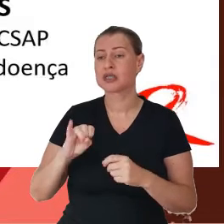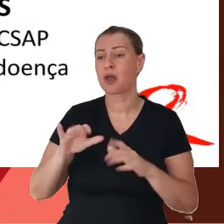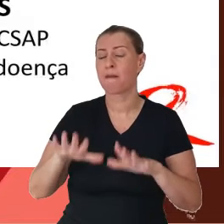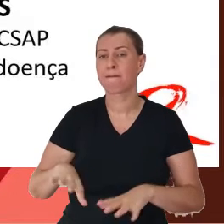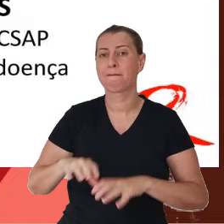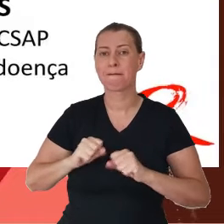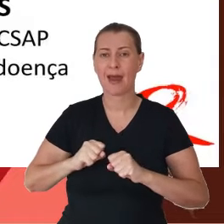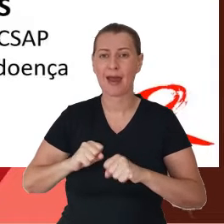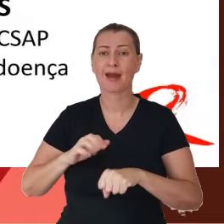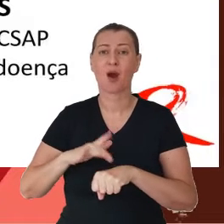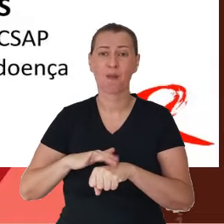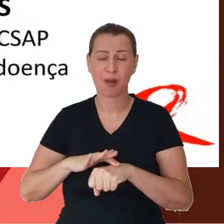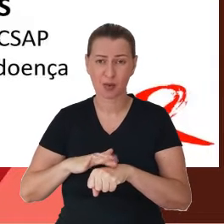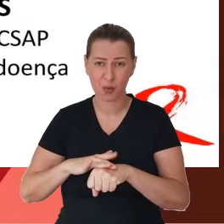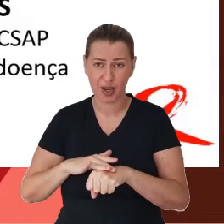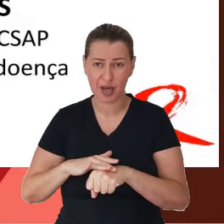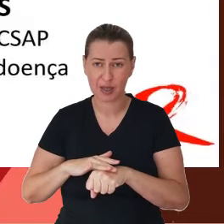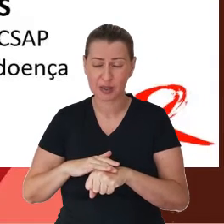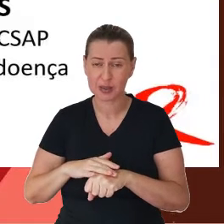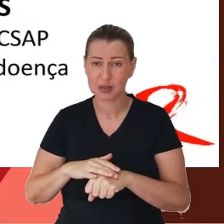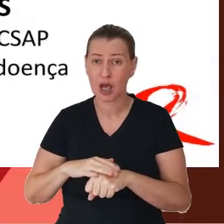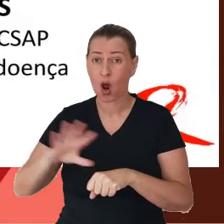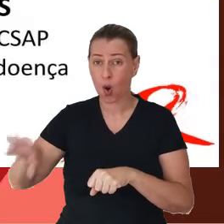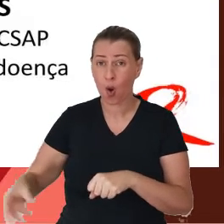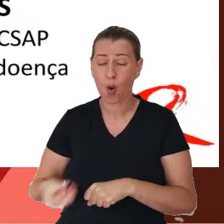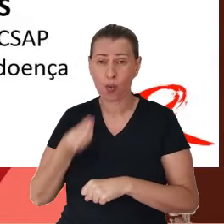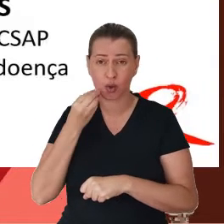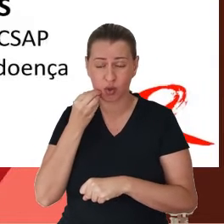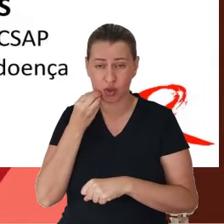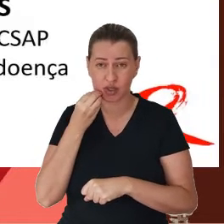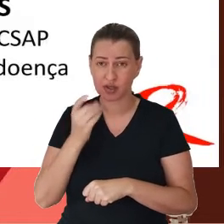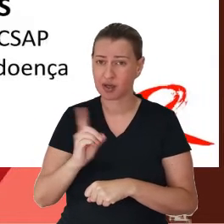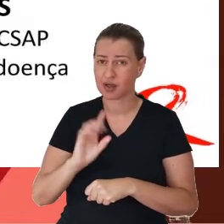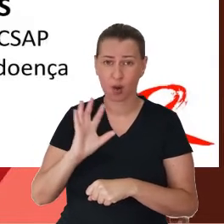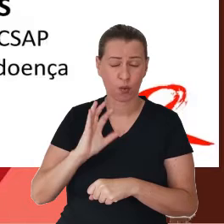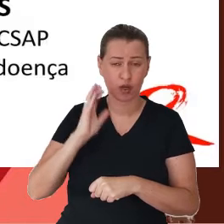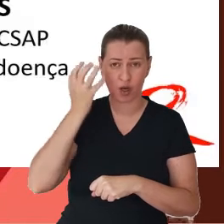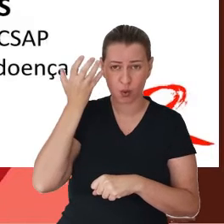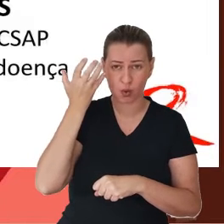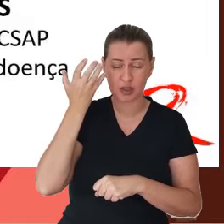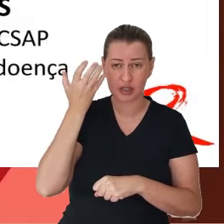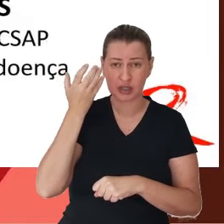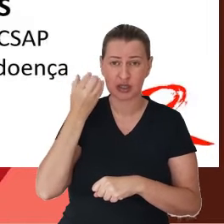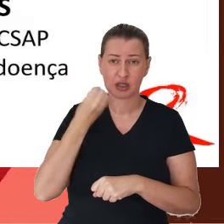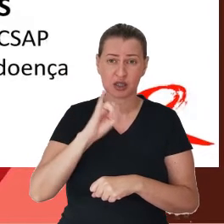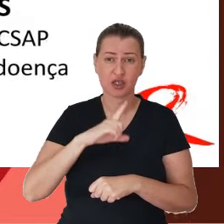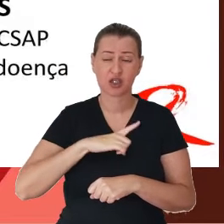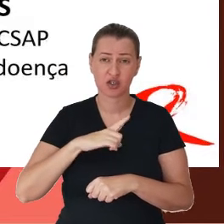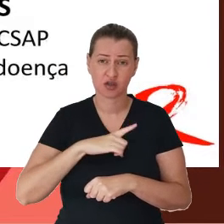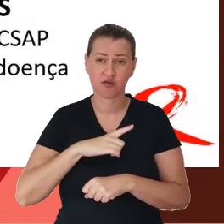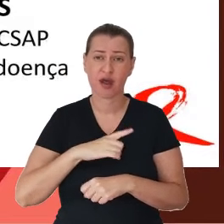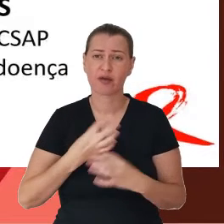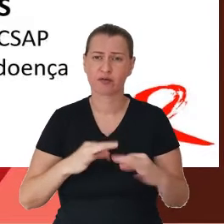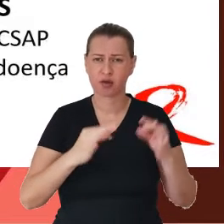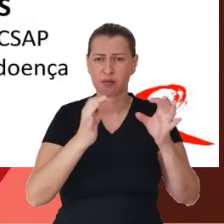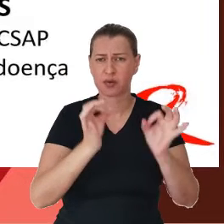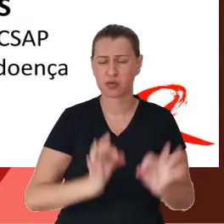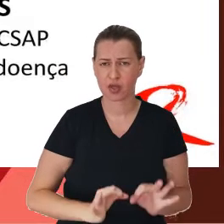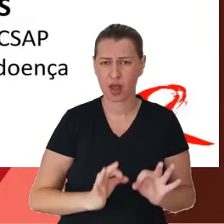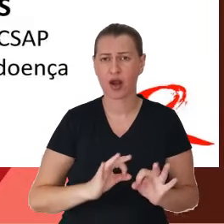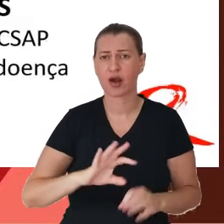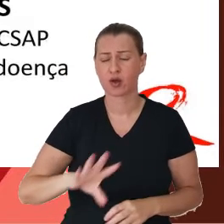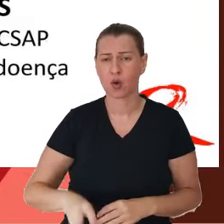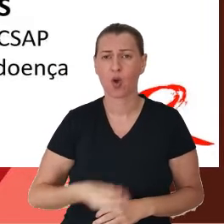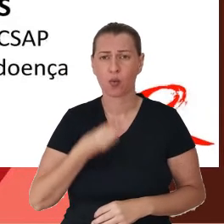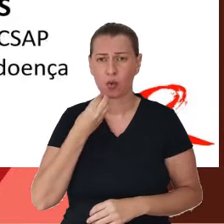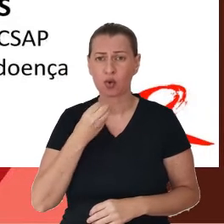meningite, pneumonias, que são doenças oportunistas que não aconteceriam mediante um tratamento adequado, oportuno, que